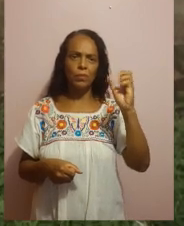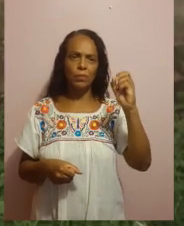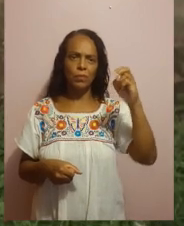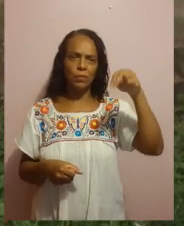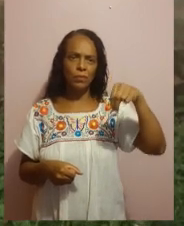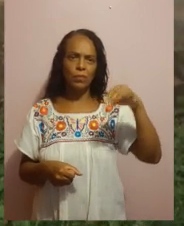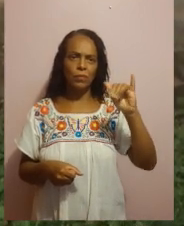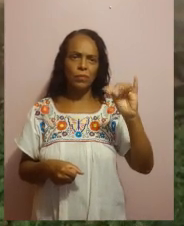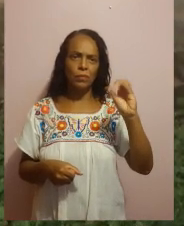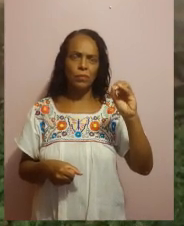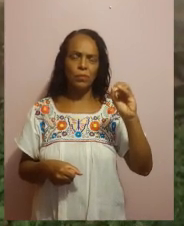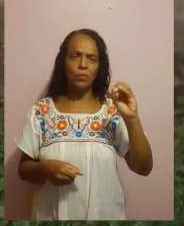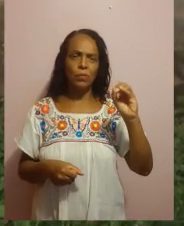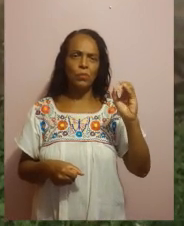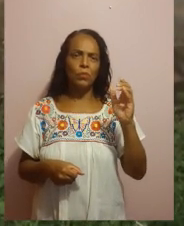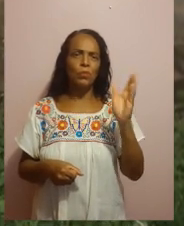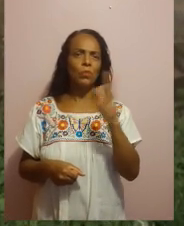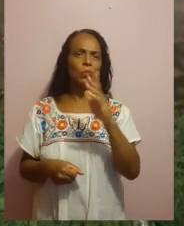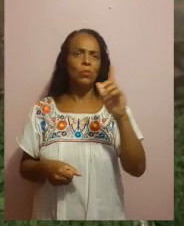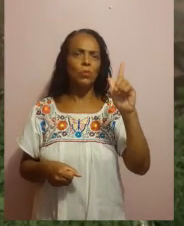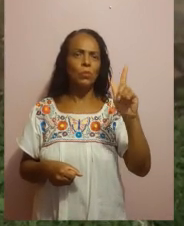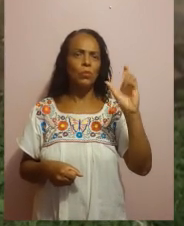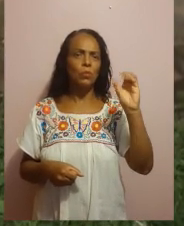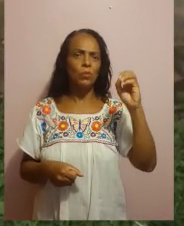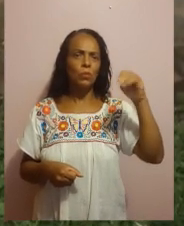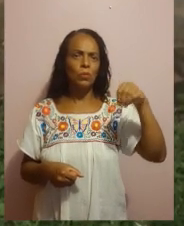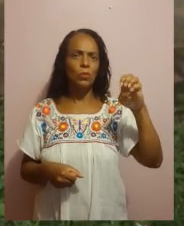inclusive aumentando já o número